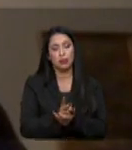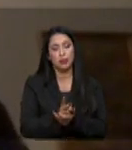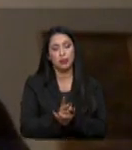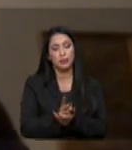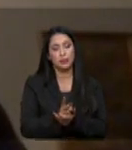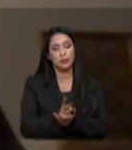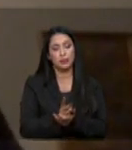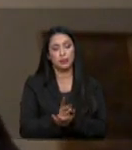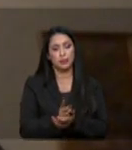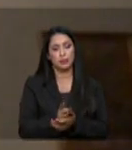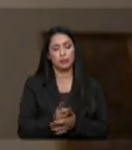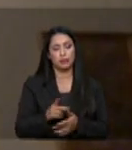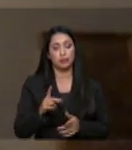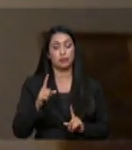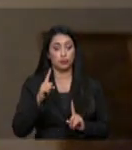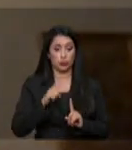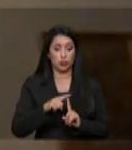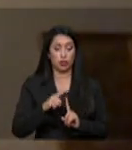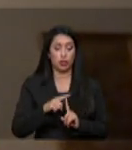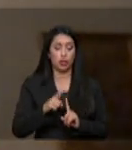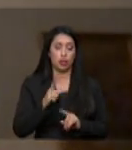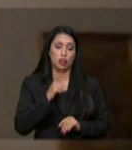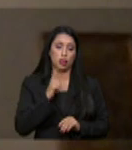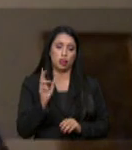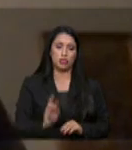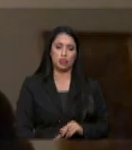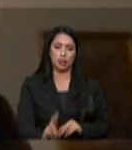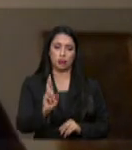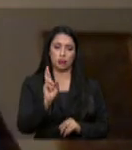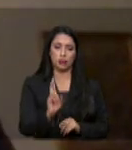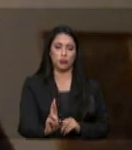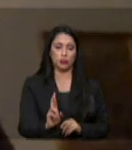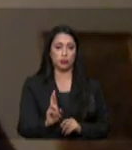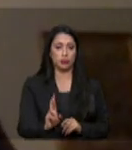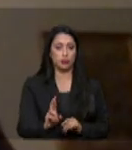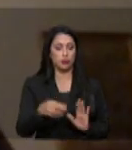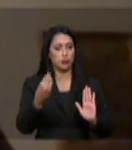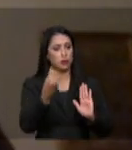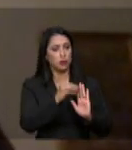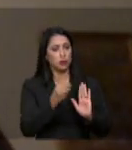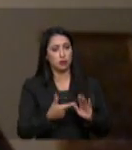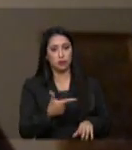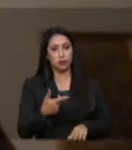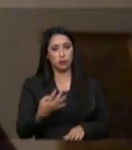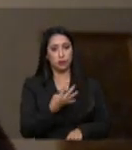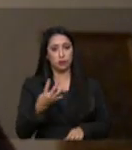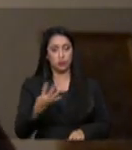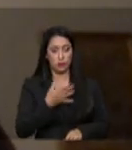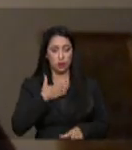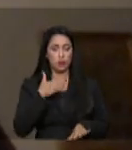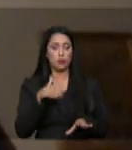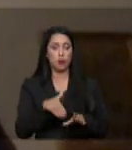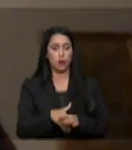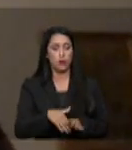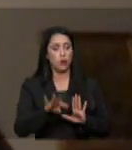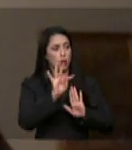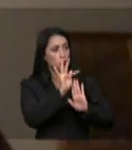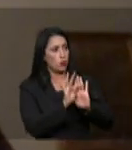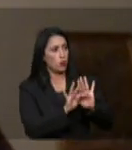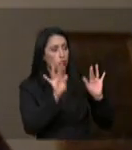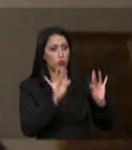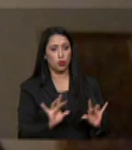do tipo e aqui eu faço referência ao item 24 do meu boto Onde eu